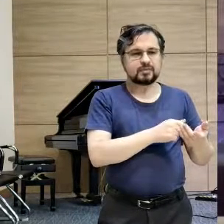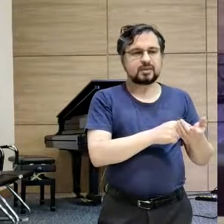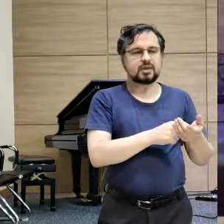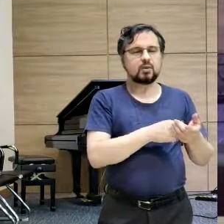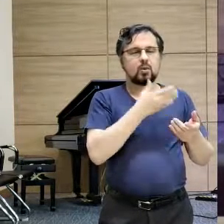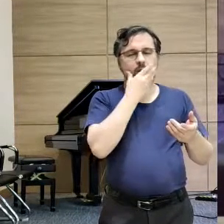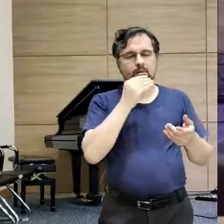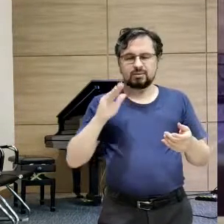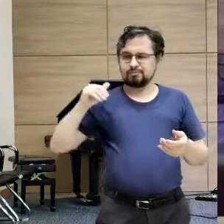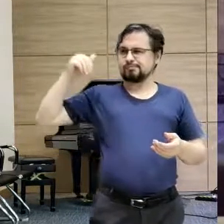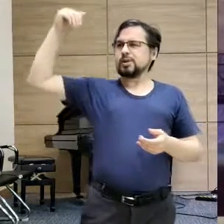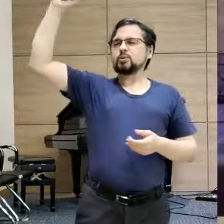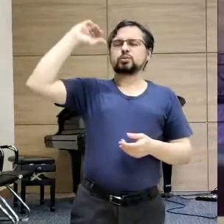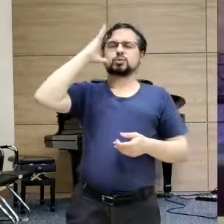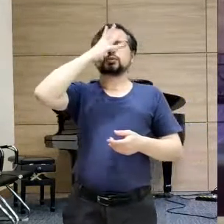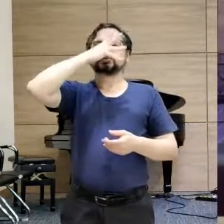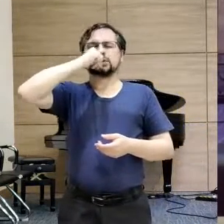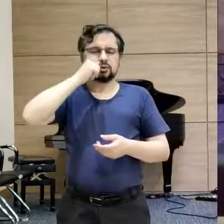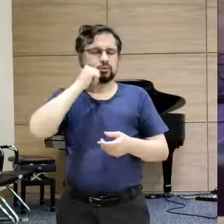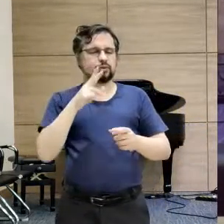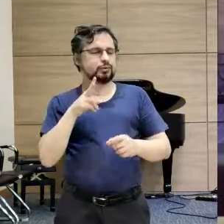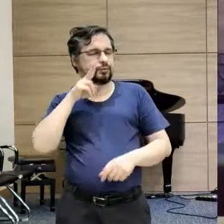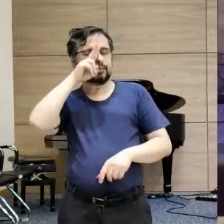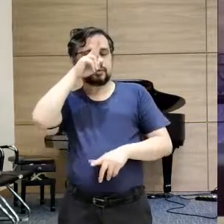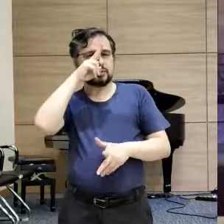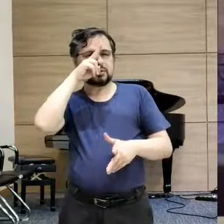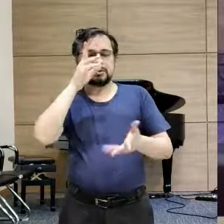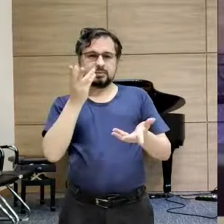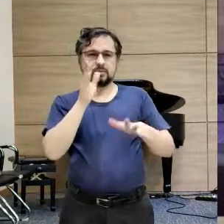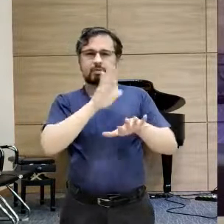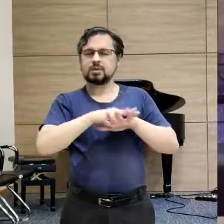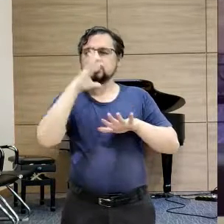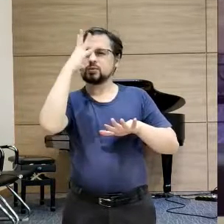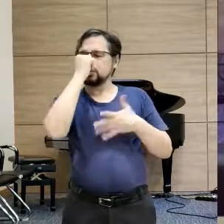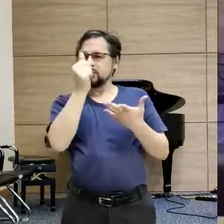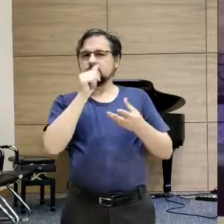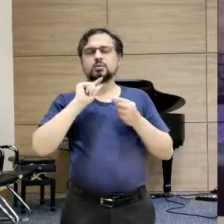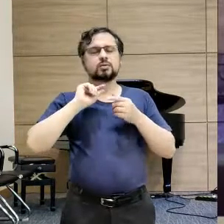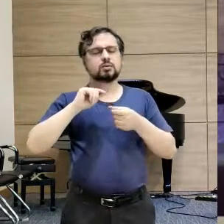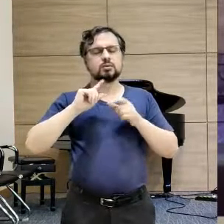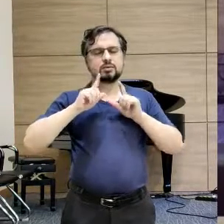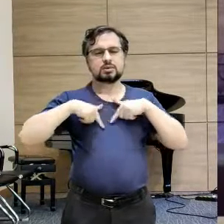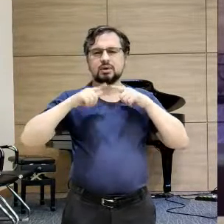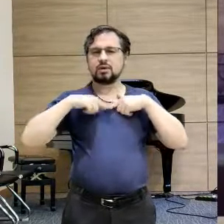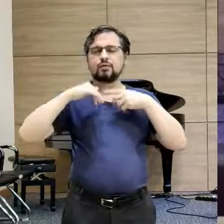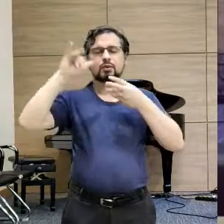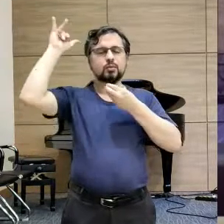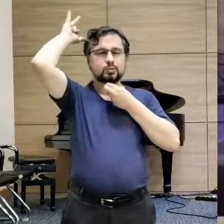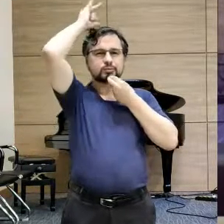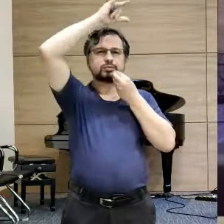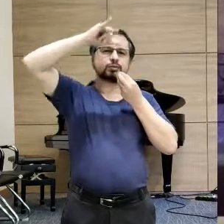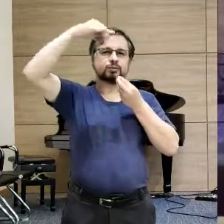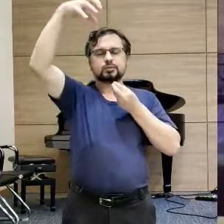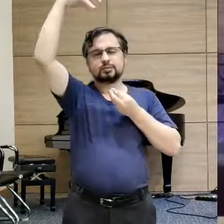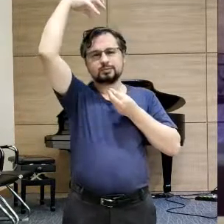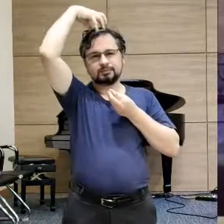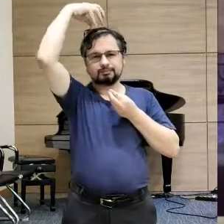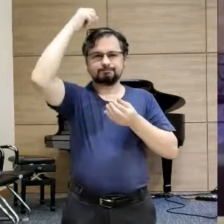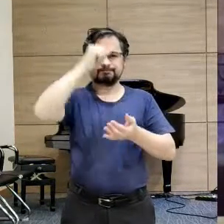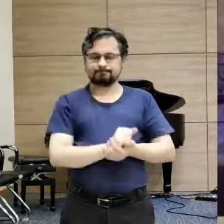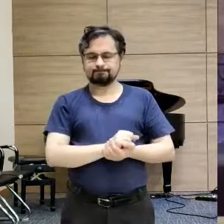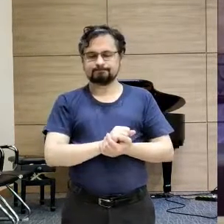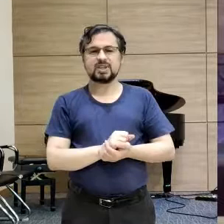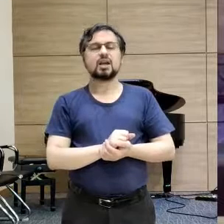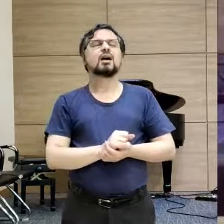o homem mais bonito de Israel era Saul. Ele foi ungido rei. Mas ali nós aprendemos com a unção